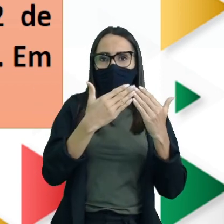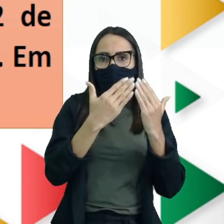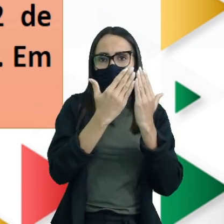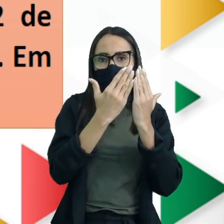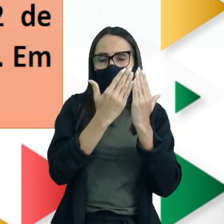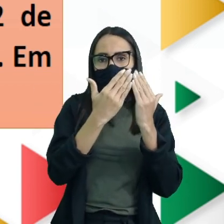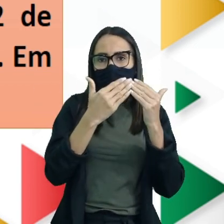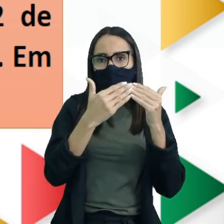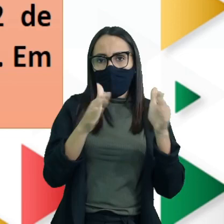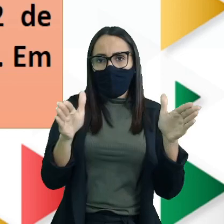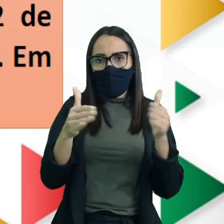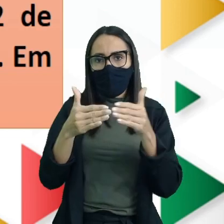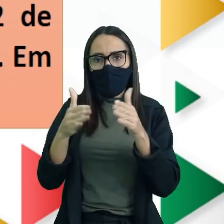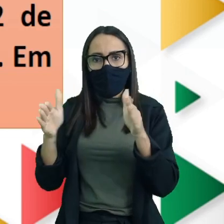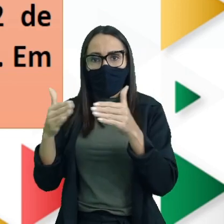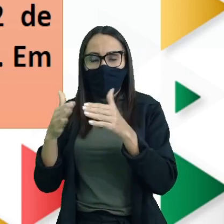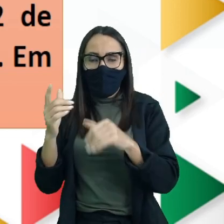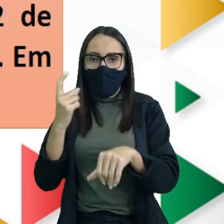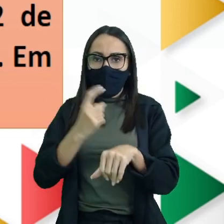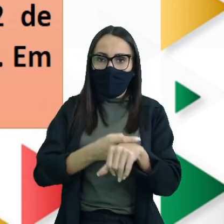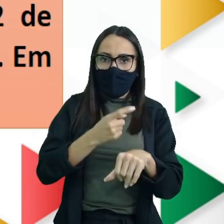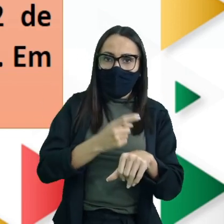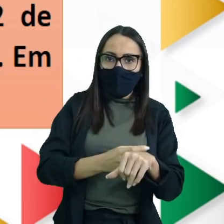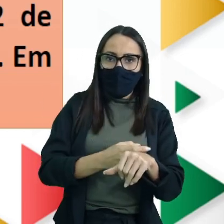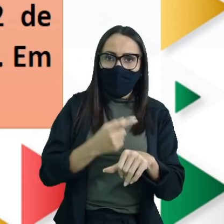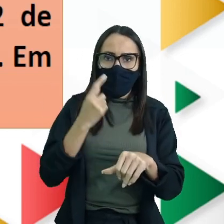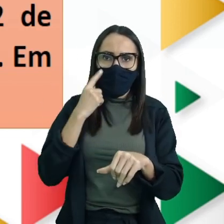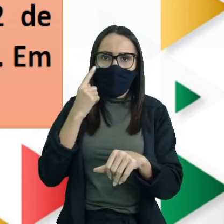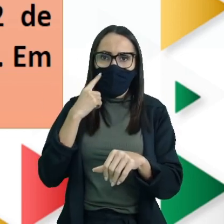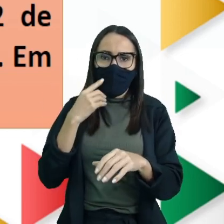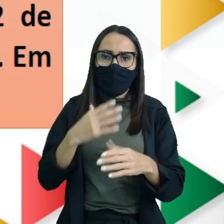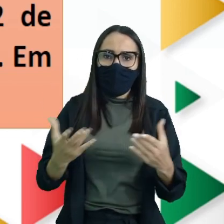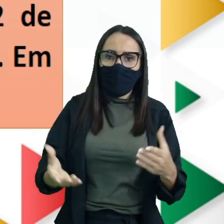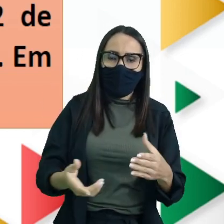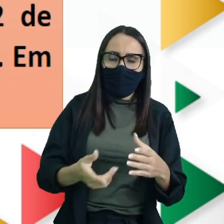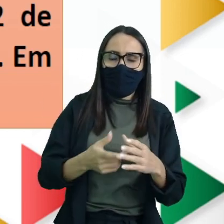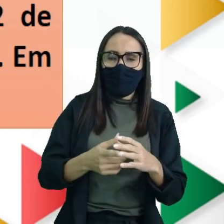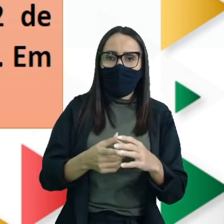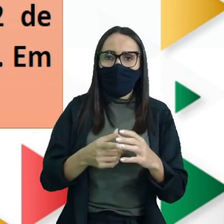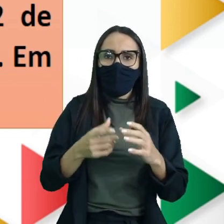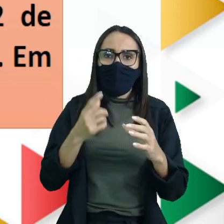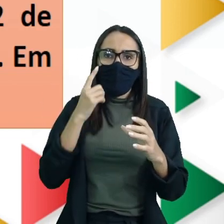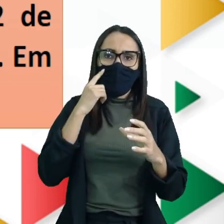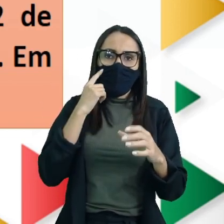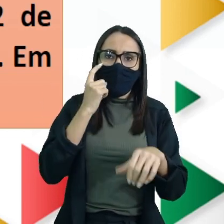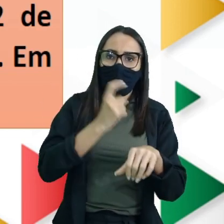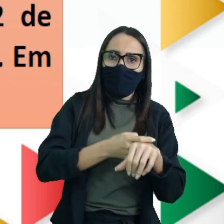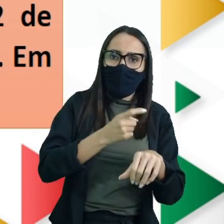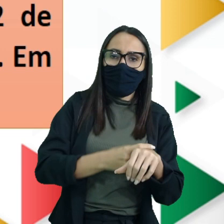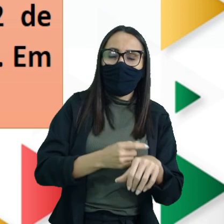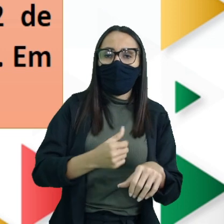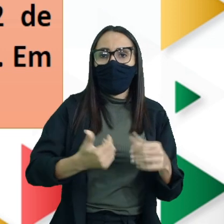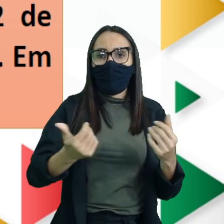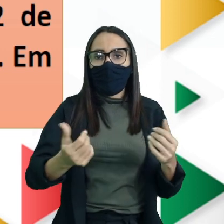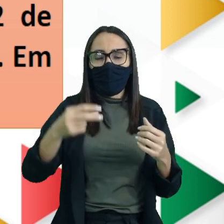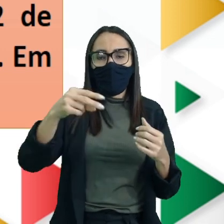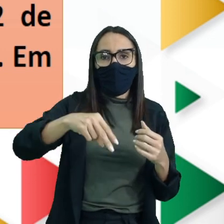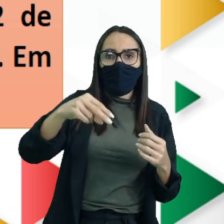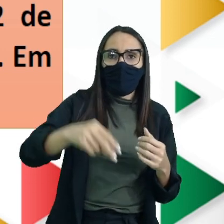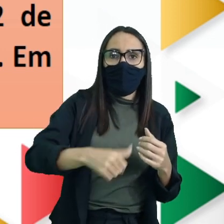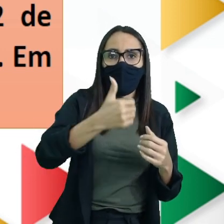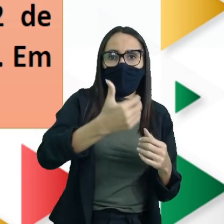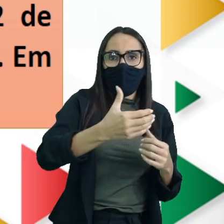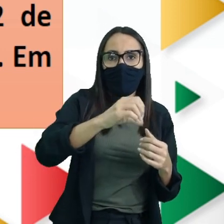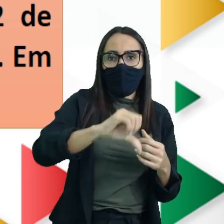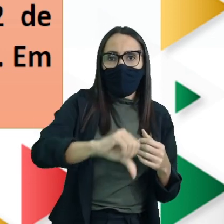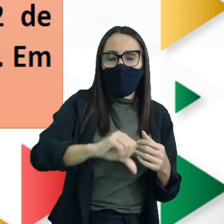horizontal, né? De madeira e vidro por combogás de cimento mais duráveis. E em novembro de 1989, eu era criança